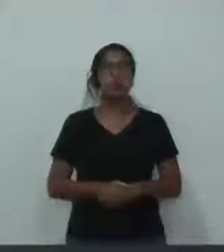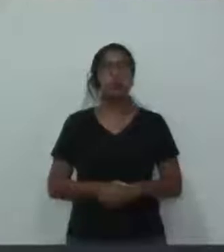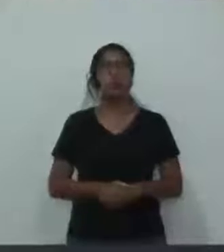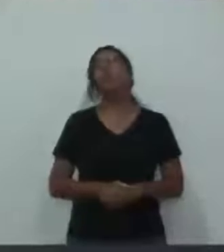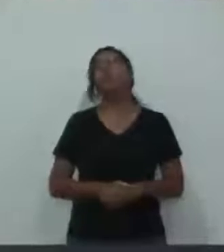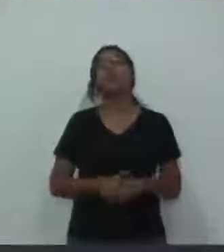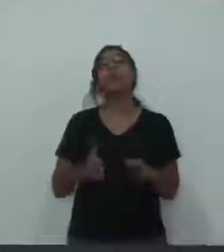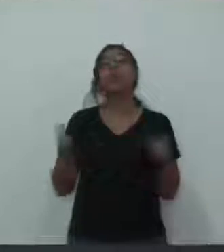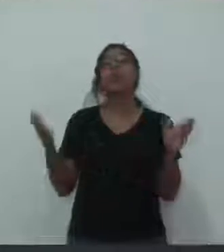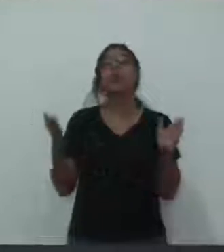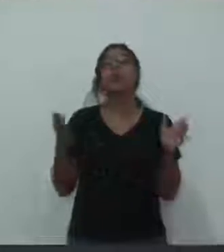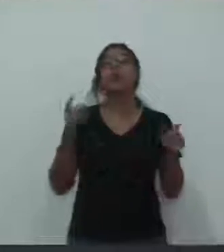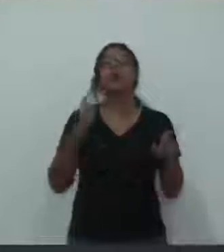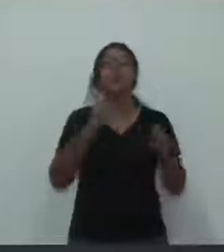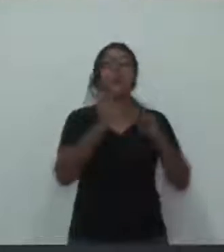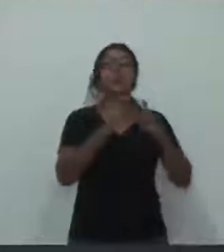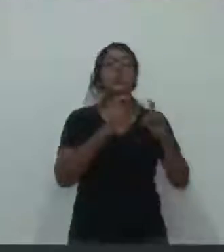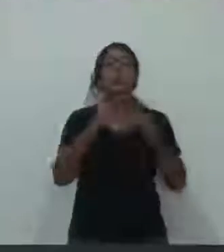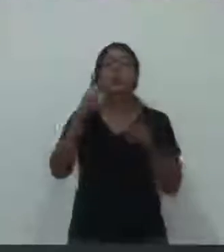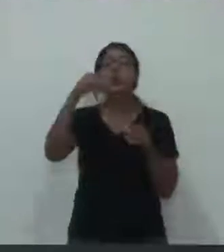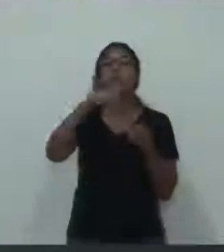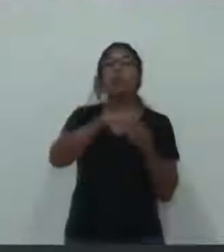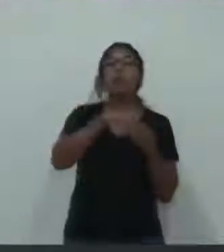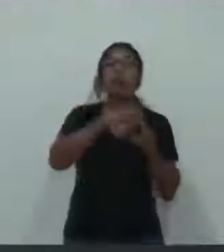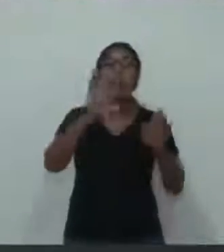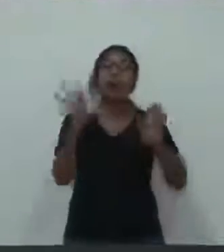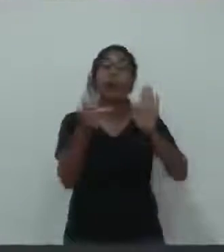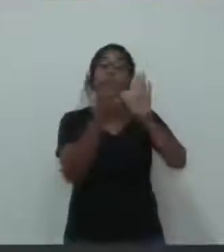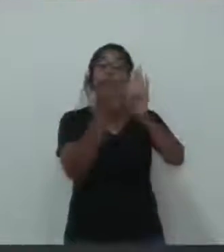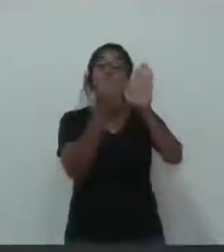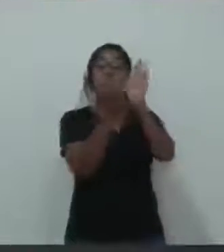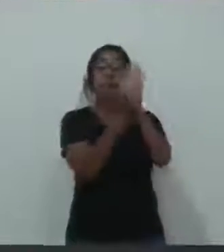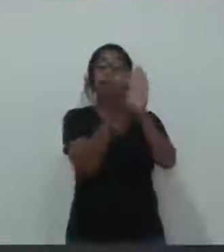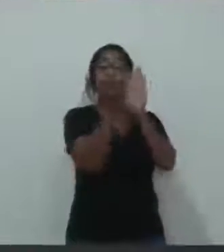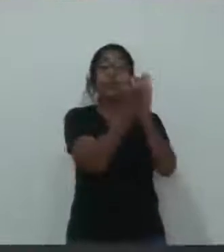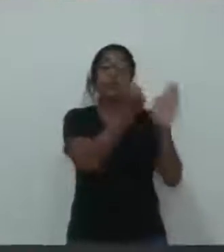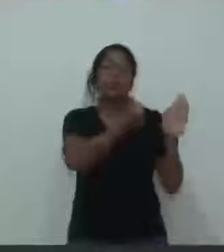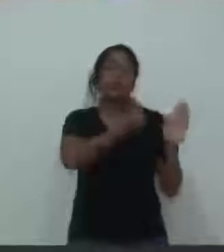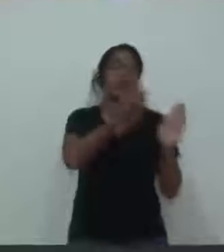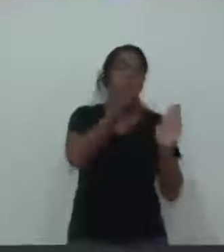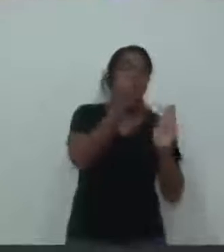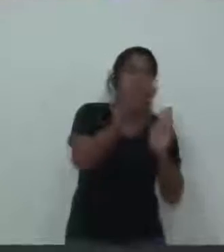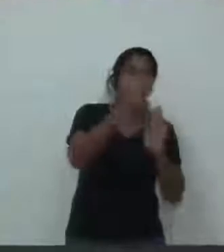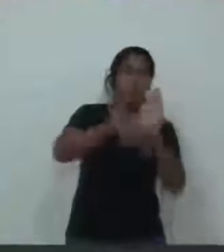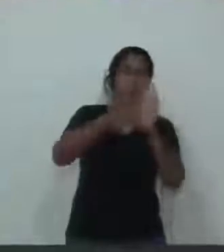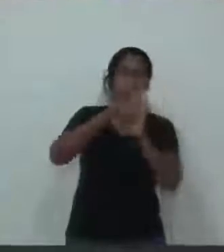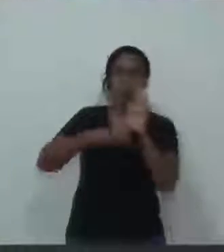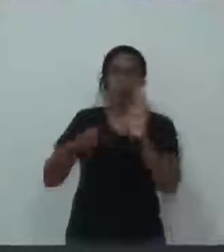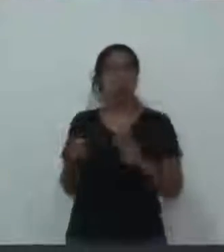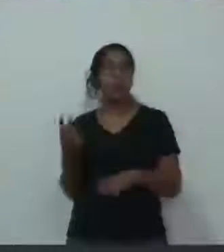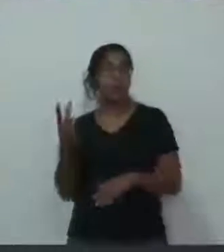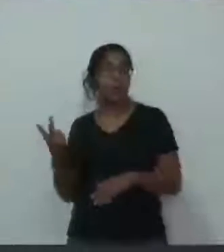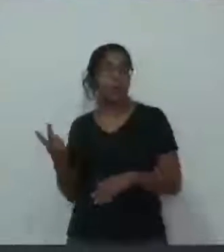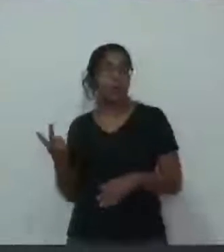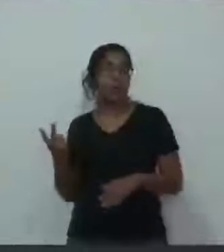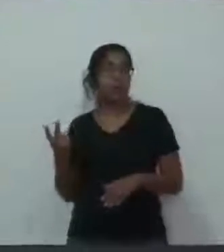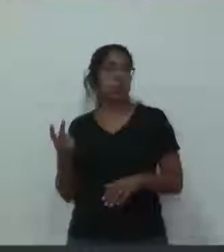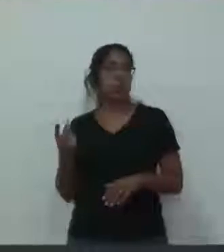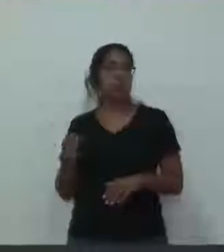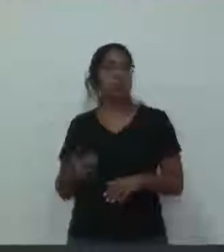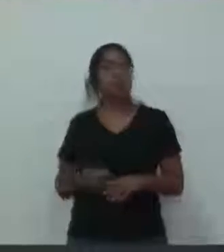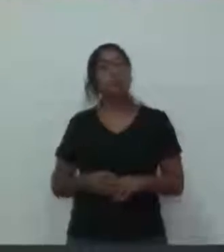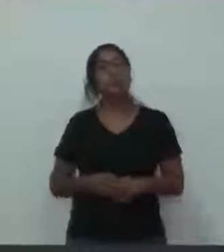Está em discussão única a emenda aditiva número 3 ao projeto de lei complementar número 2/2019.